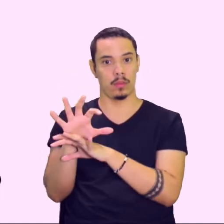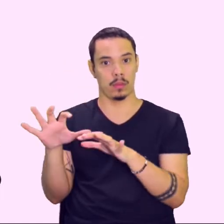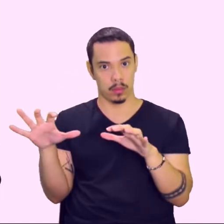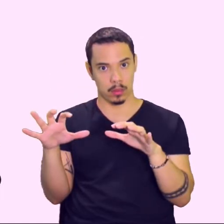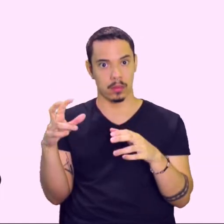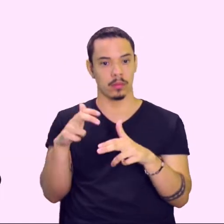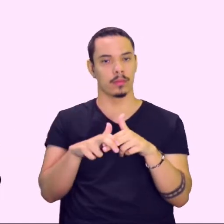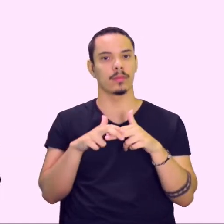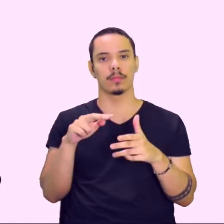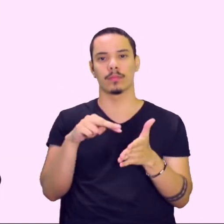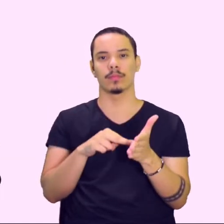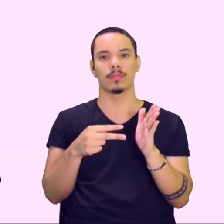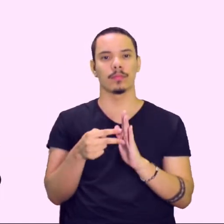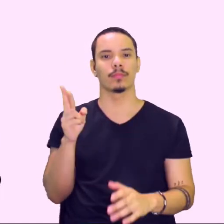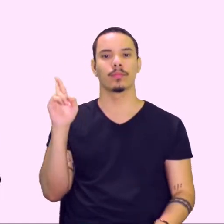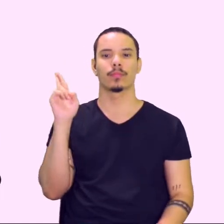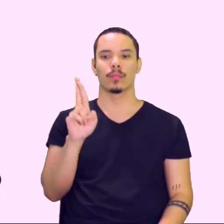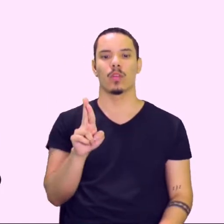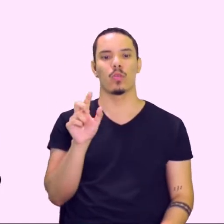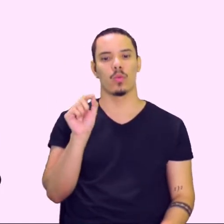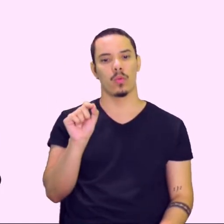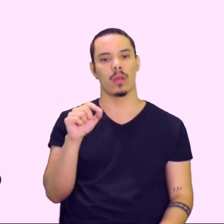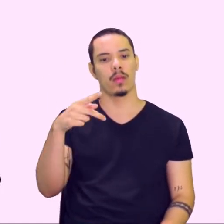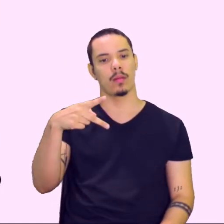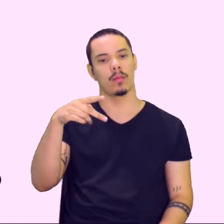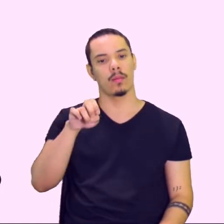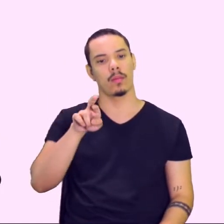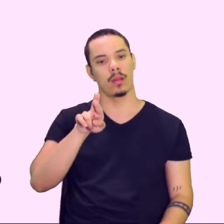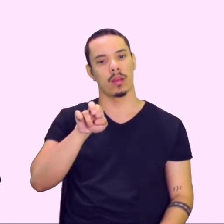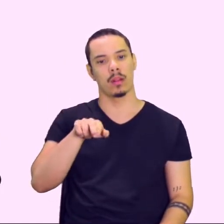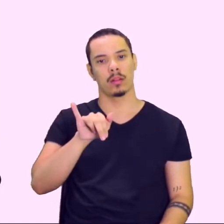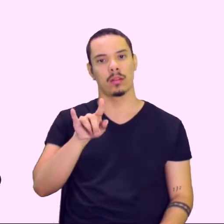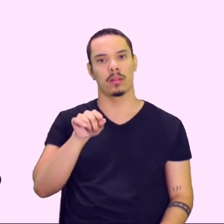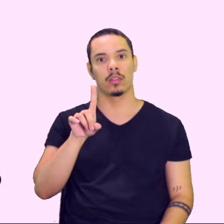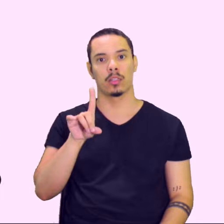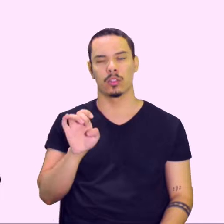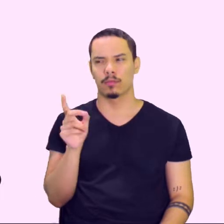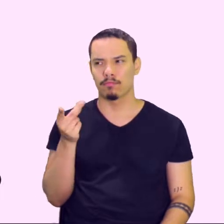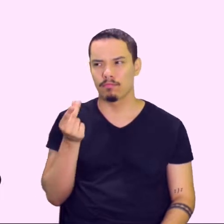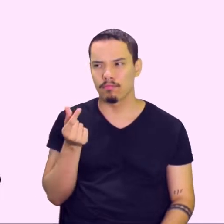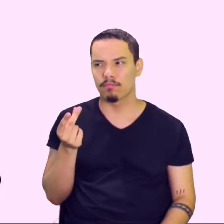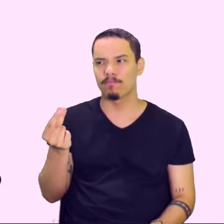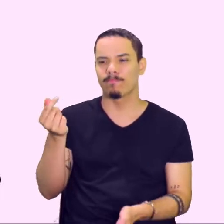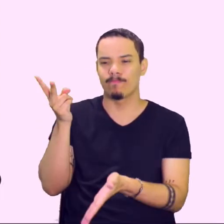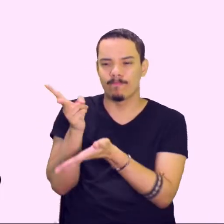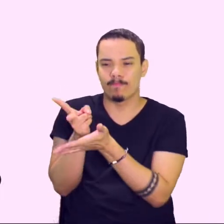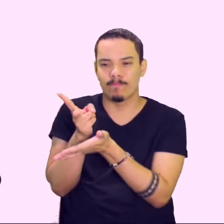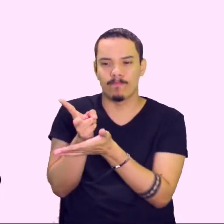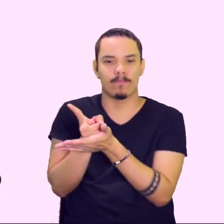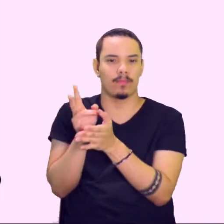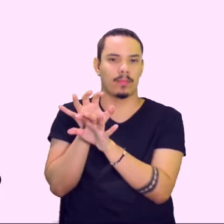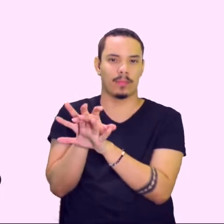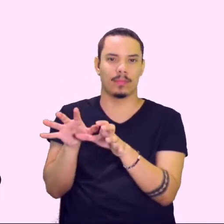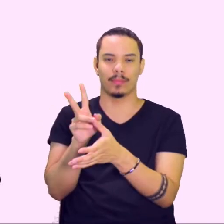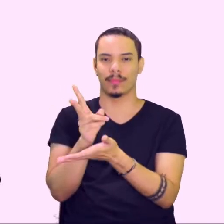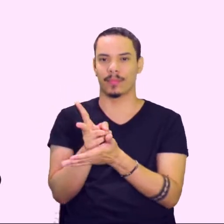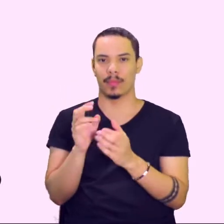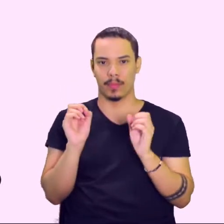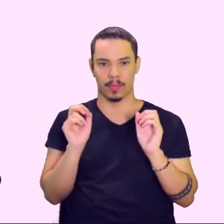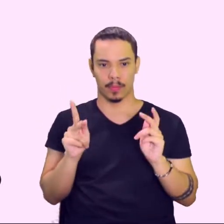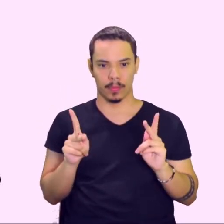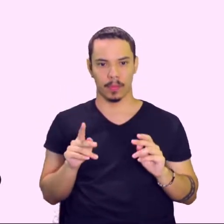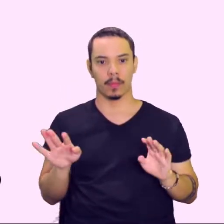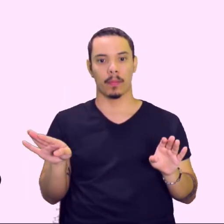Uso representando o quê? sustentável. A perenidade, né, Isso. daquela floresta, né, daquela área. Exatamente.